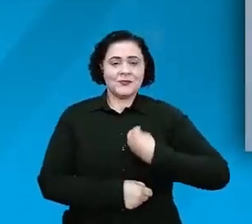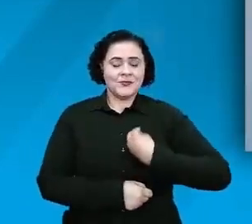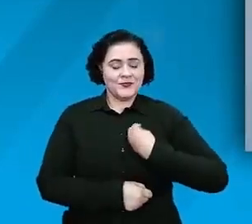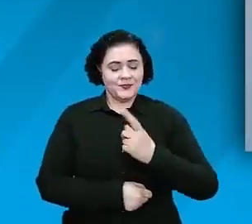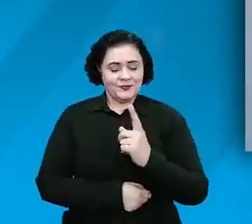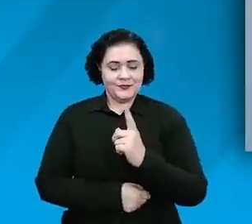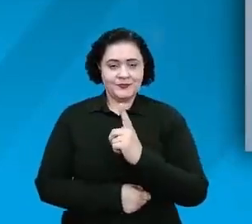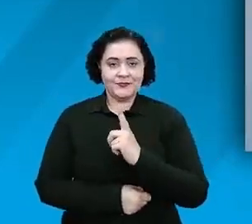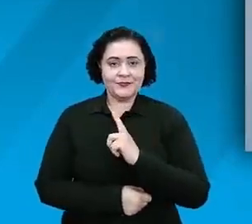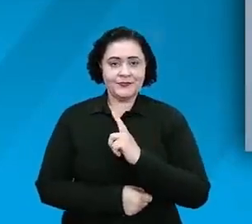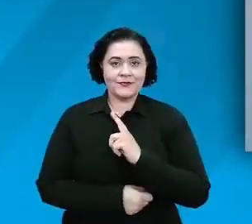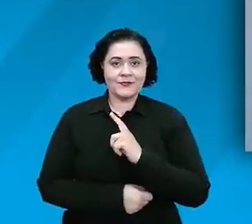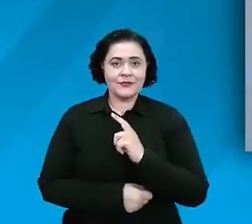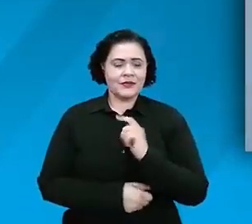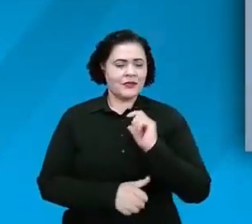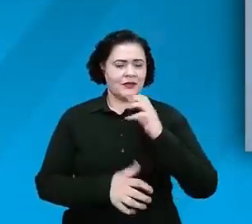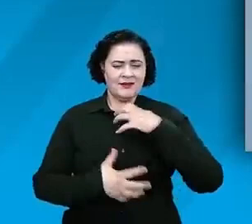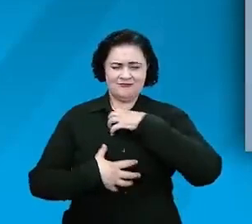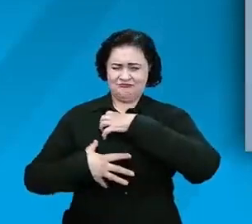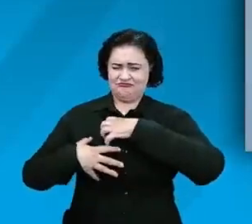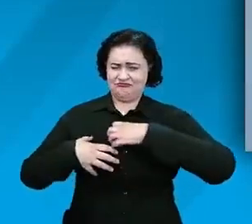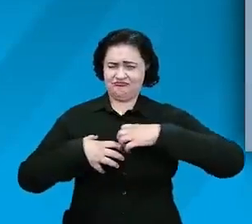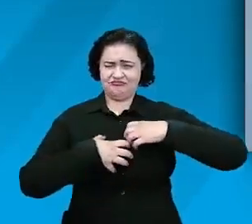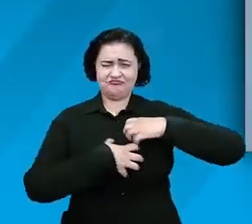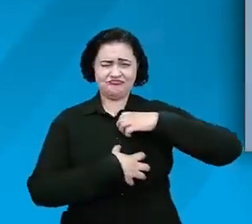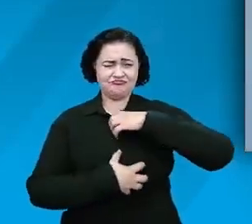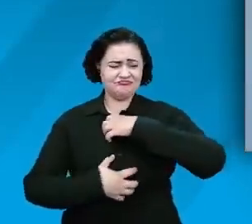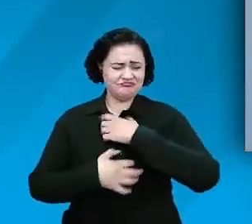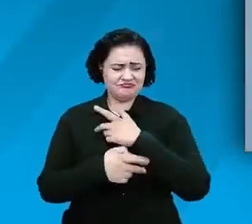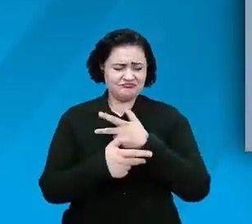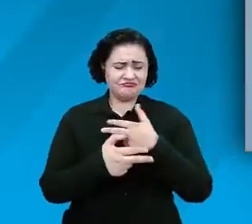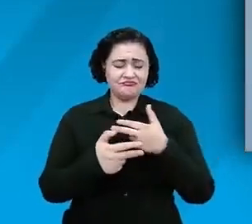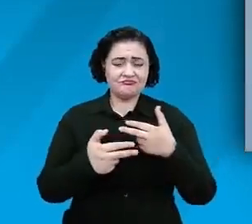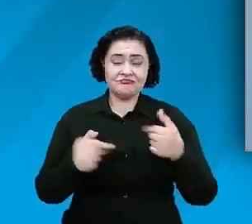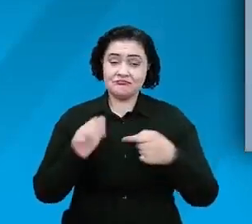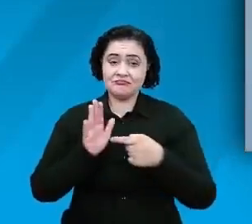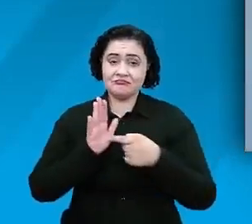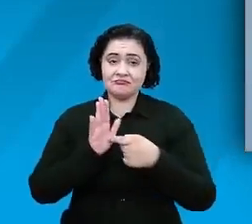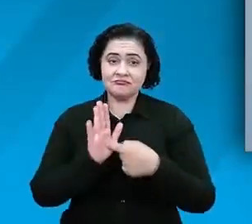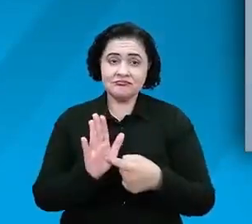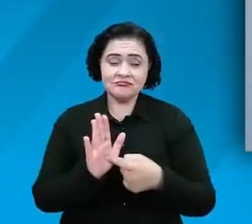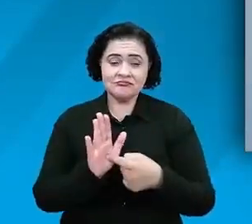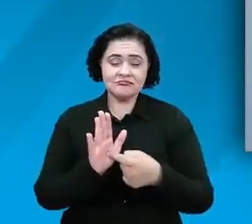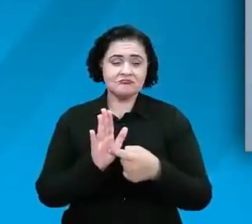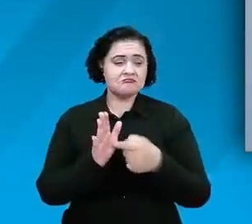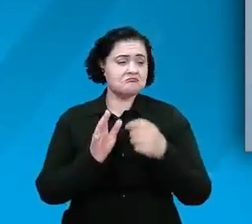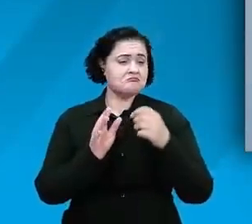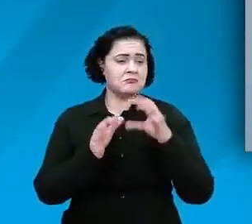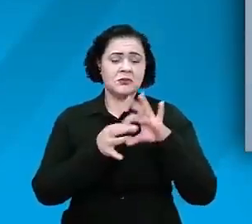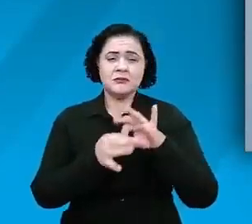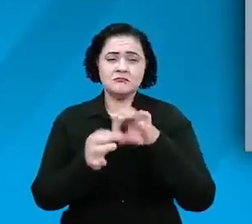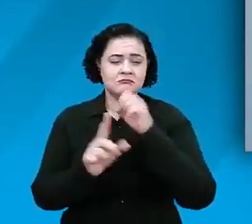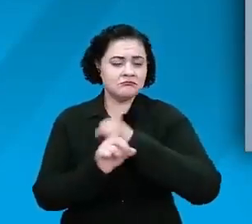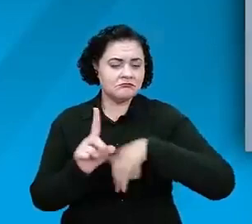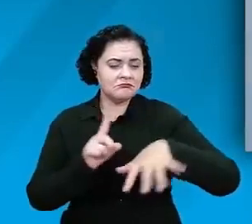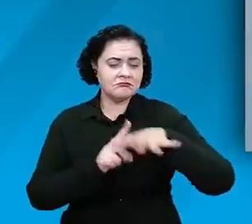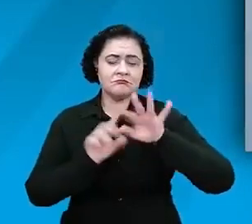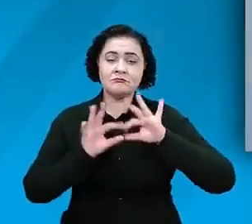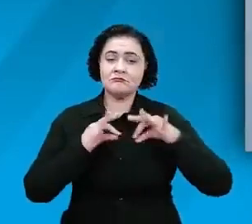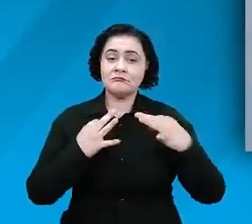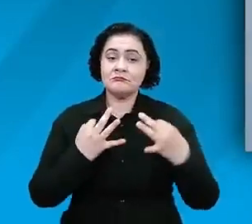que possuem, revoltam-se diante das suas circunstâncias, sejam sociais, sejam